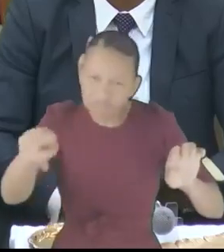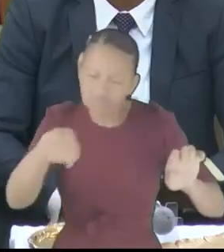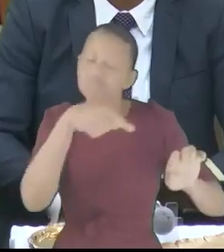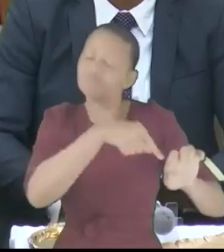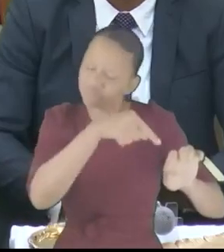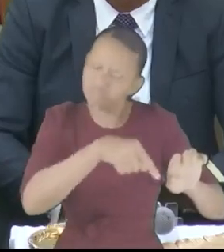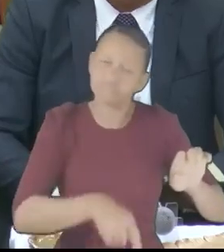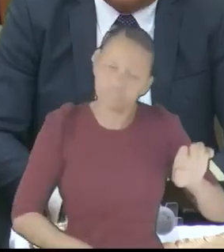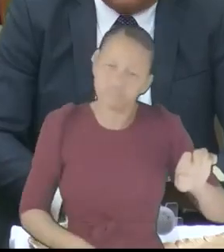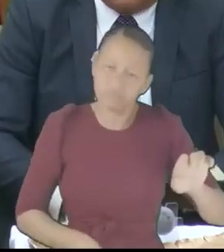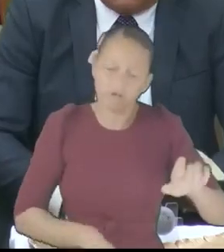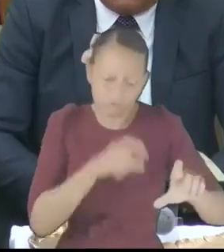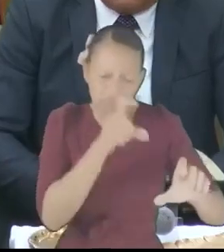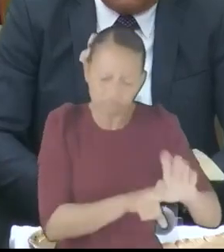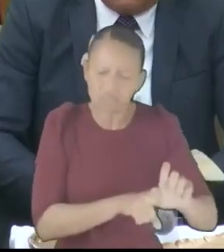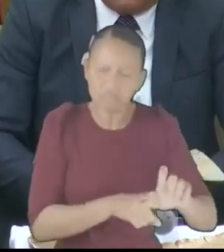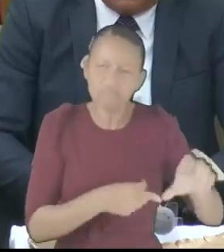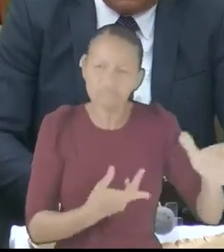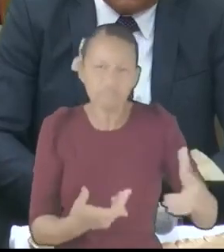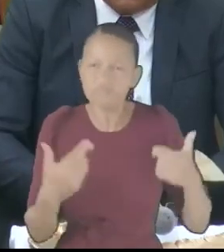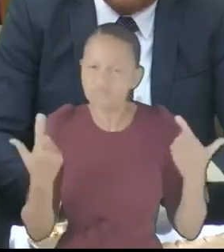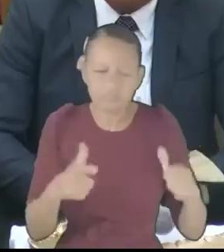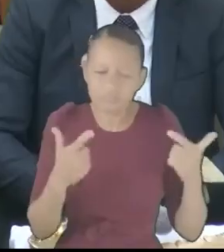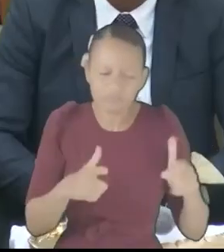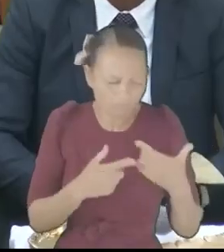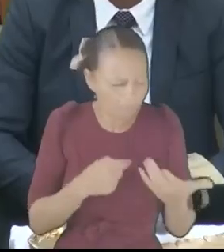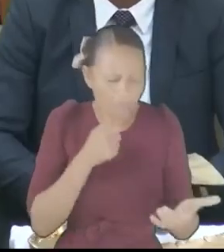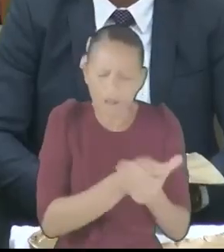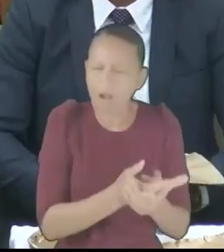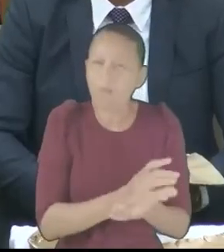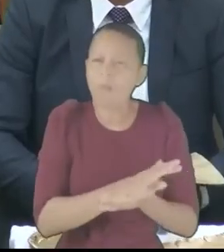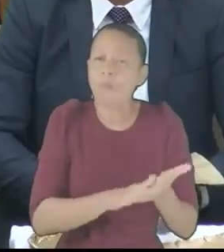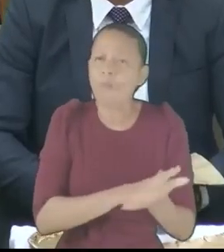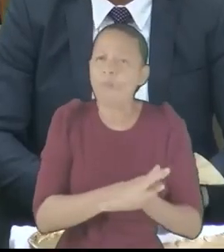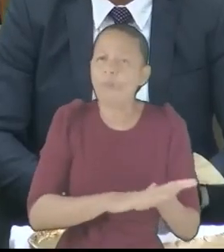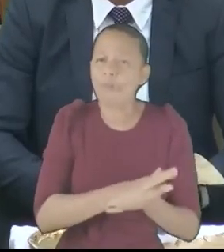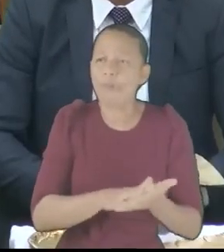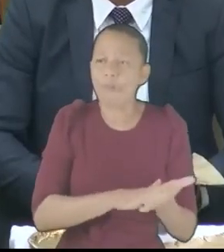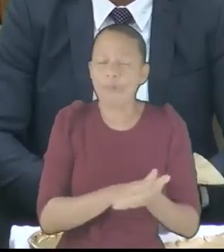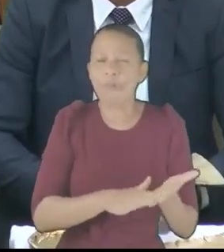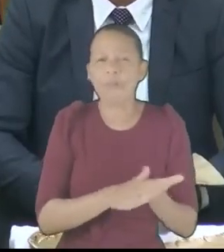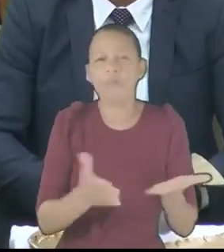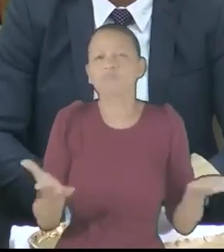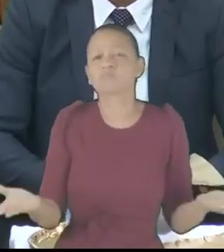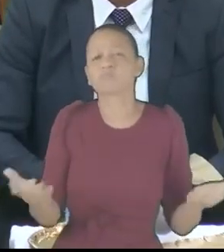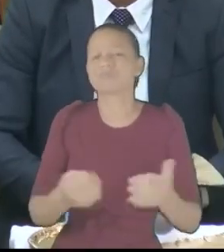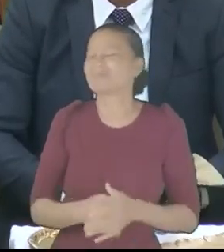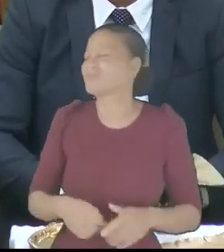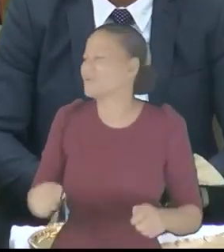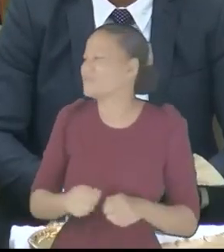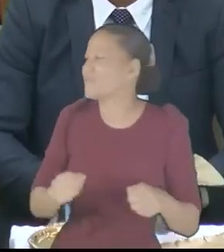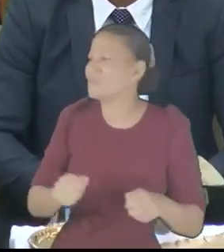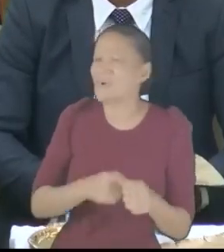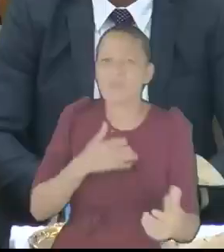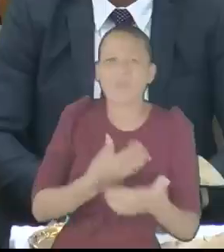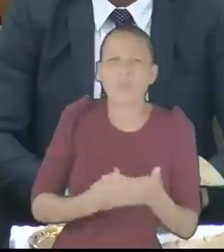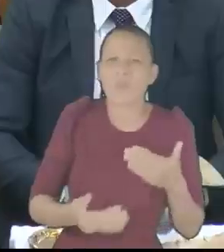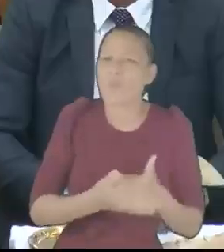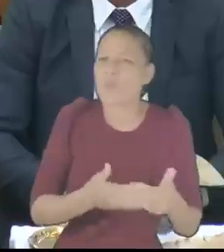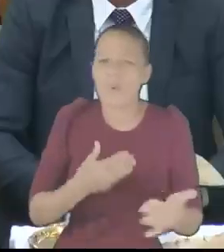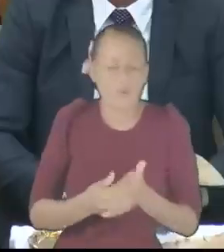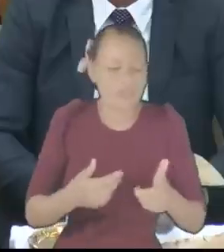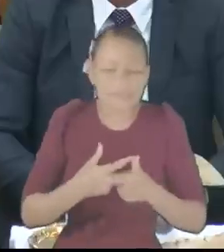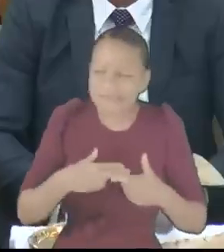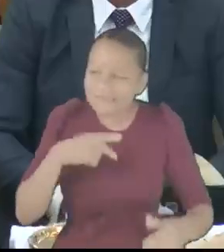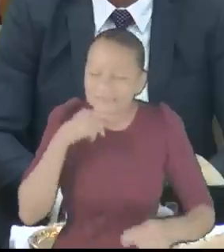você também era um devedor que não tinha com que pagar. nós pudéssemos fazer o que nós